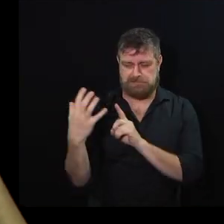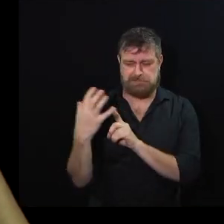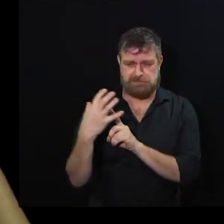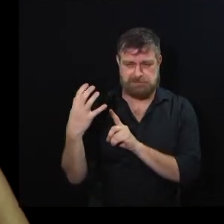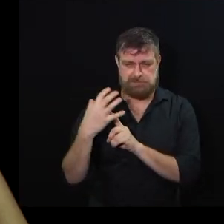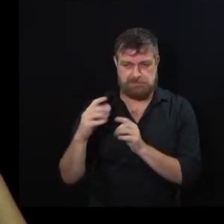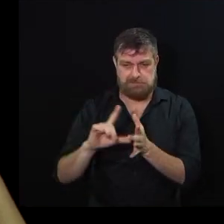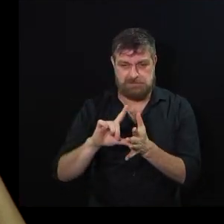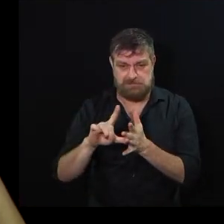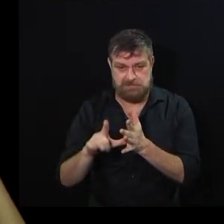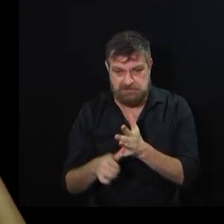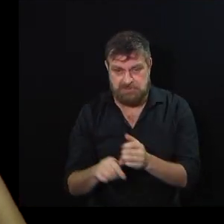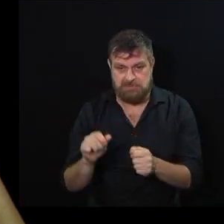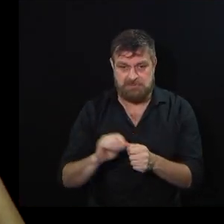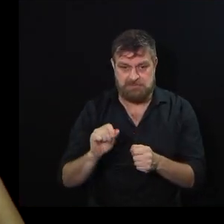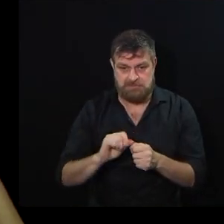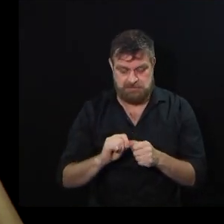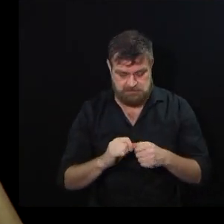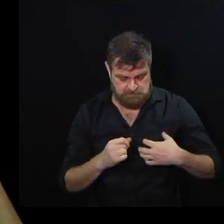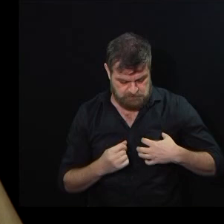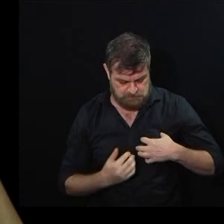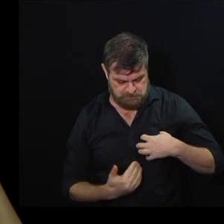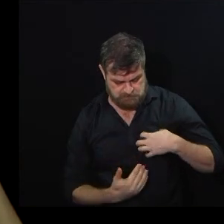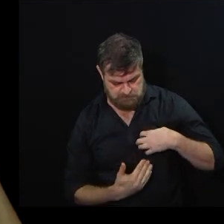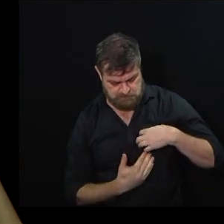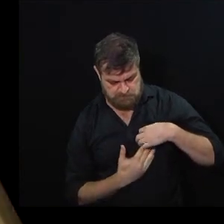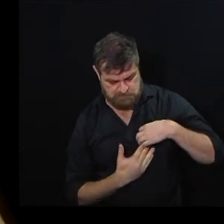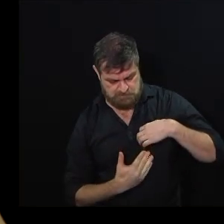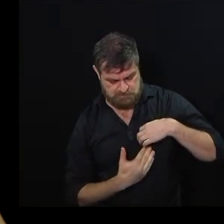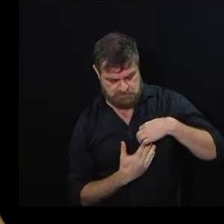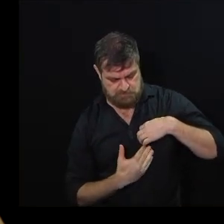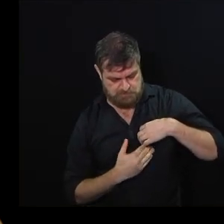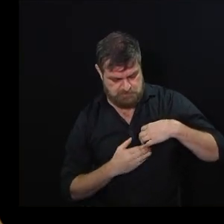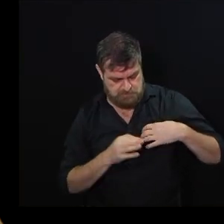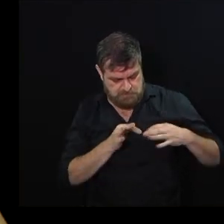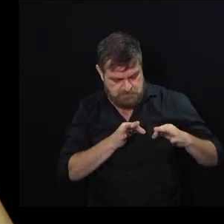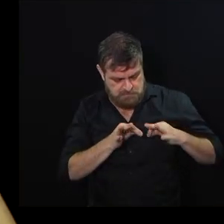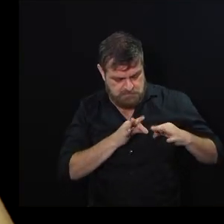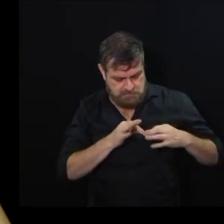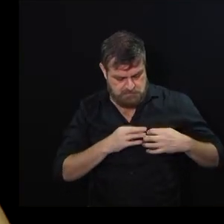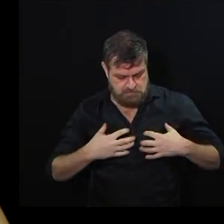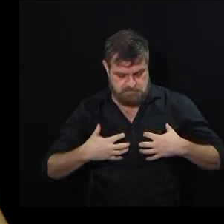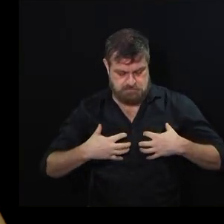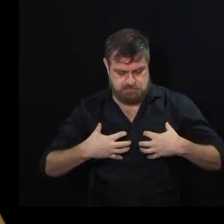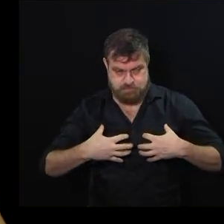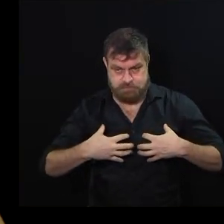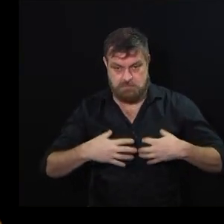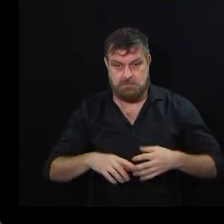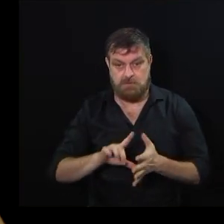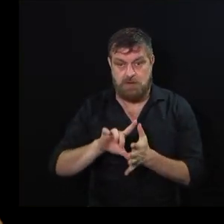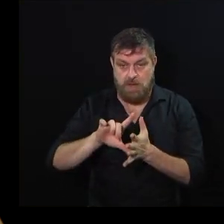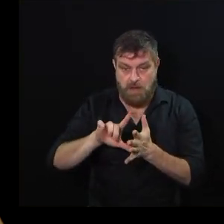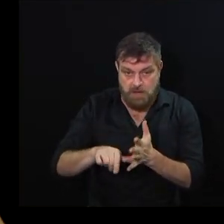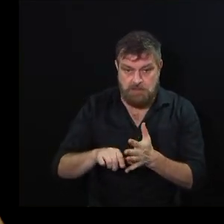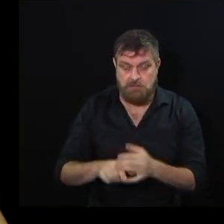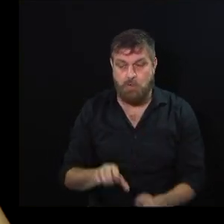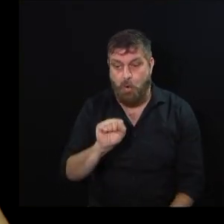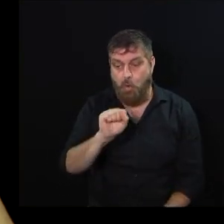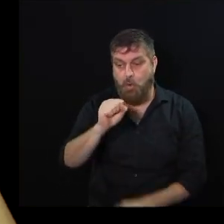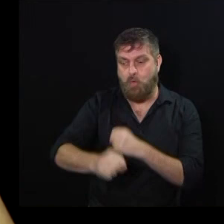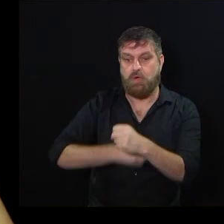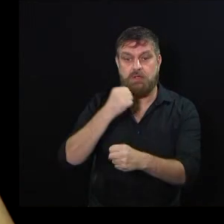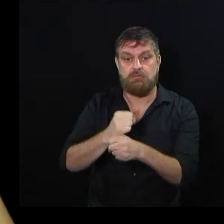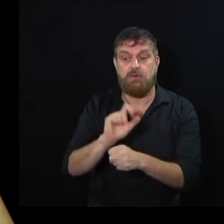algumas. Depois eu fiz a colocação da próstata. E aí, depois de 8 anos, o câncer